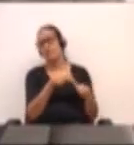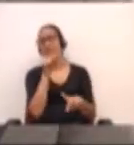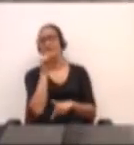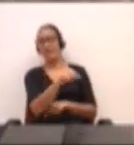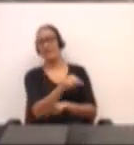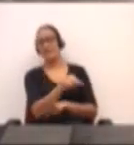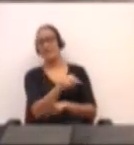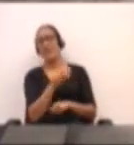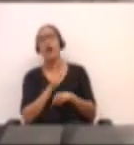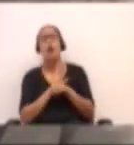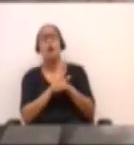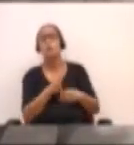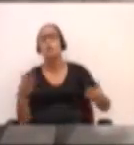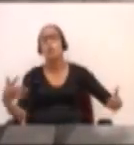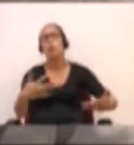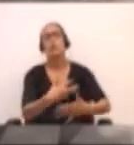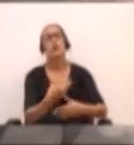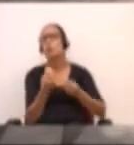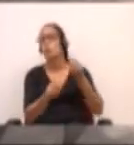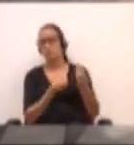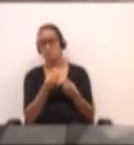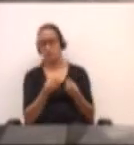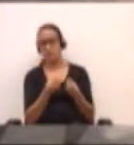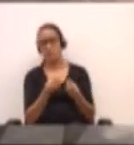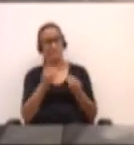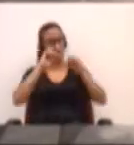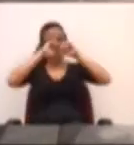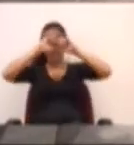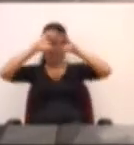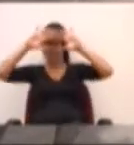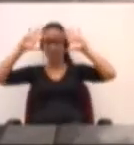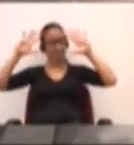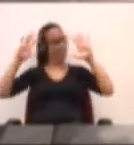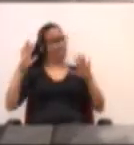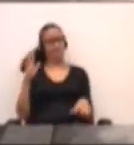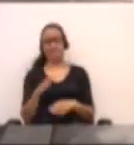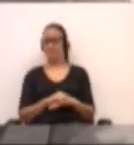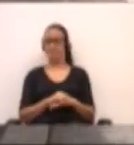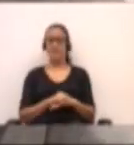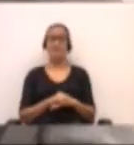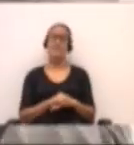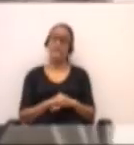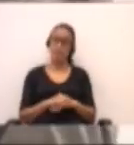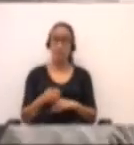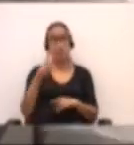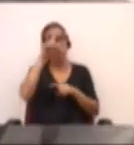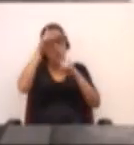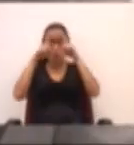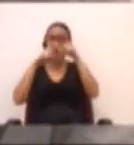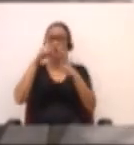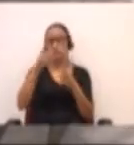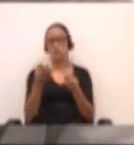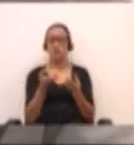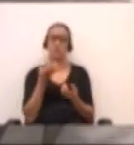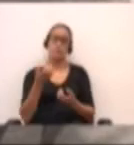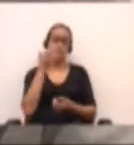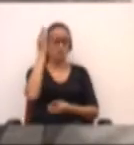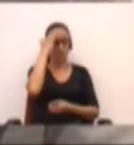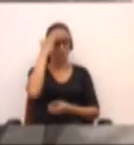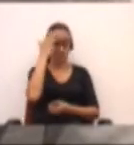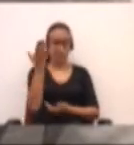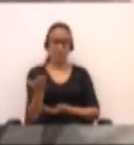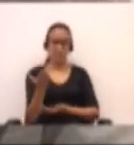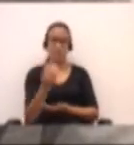Aberto, mas como vai funcionar? Então, essas questões que não foram bem esclarecidas, né? E também o presidente também